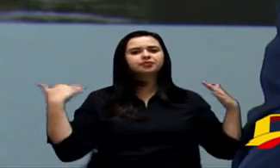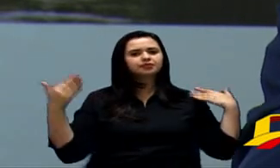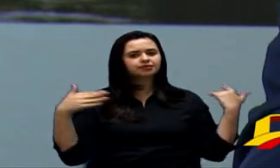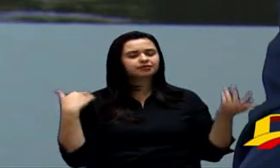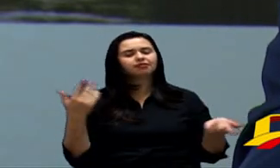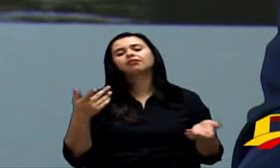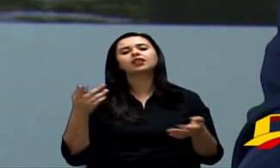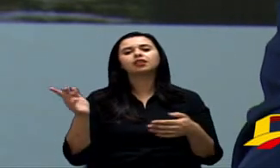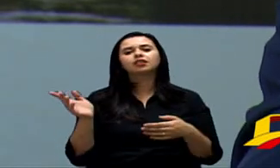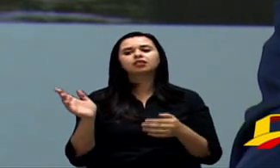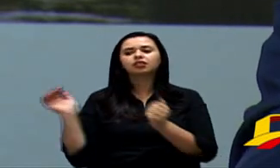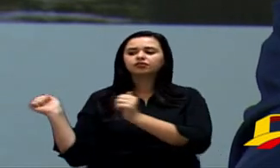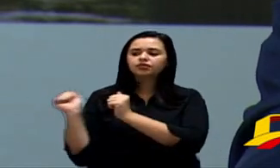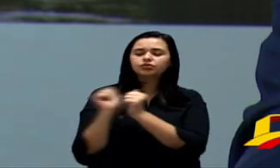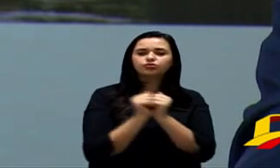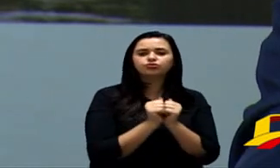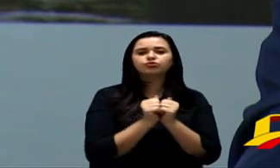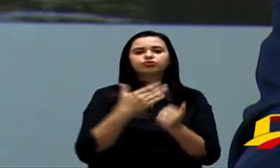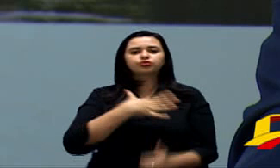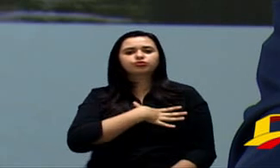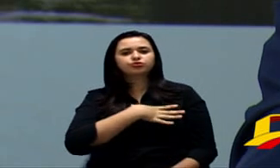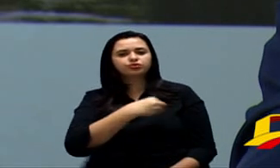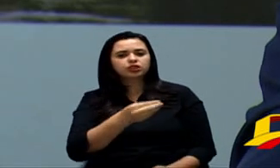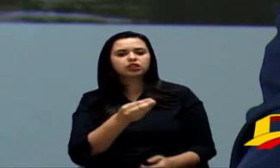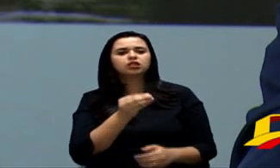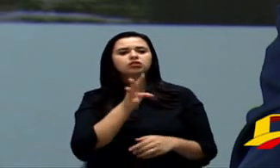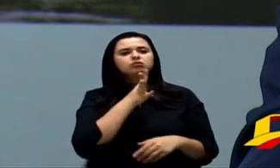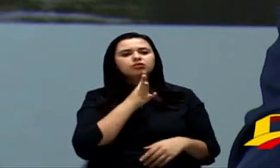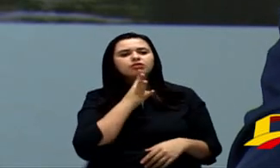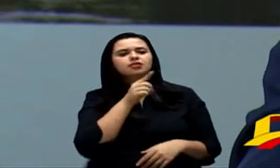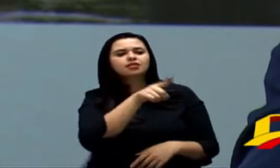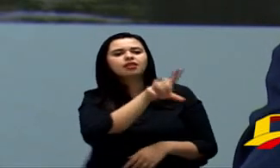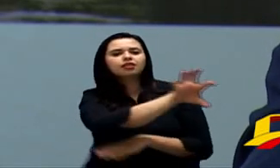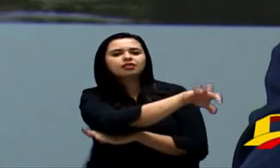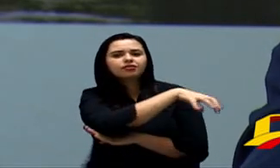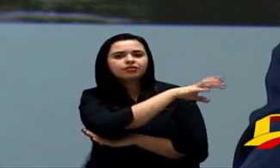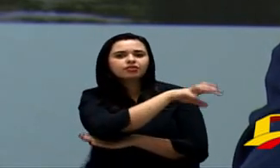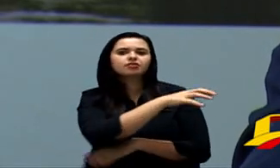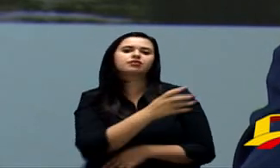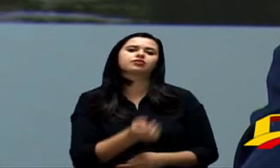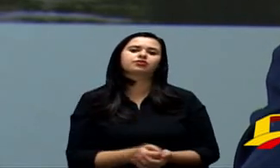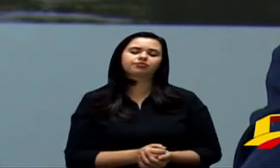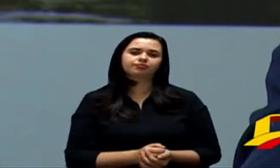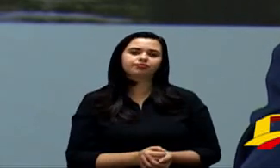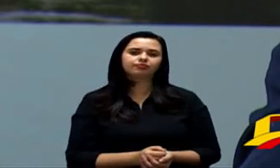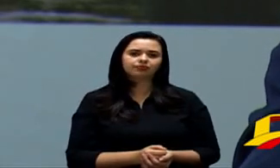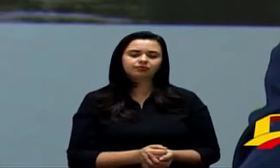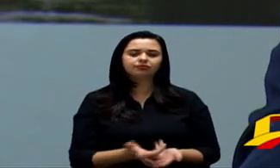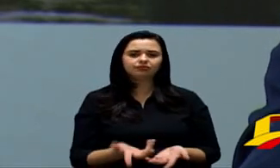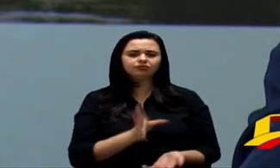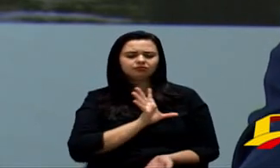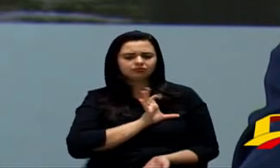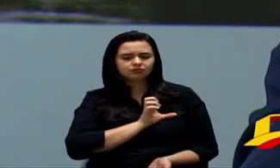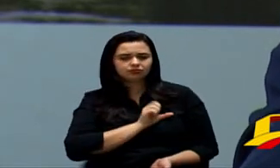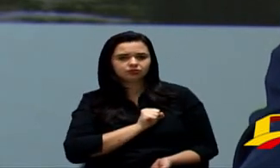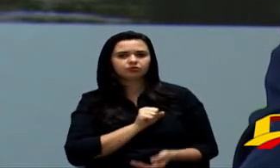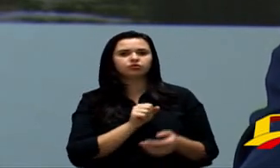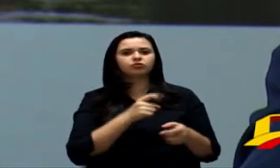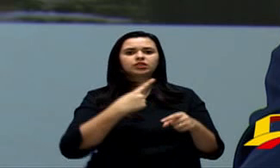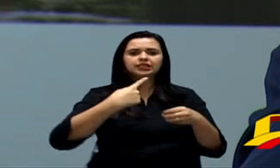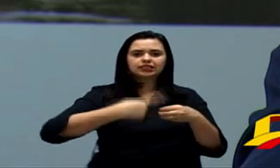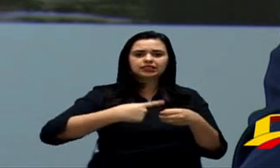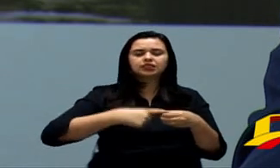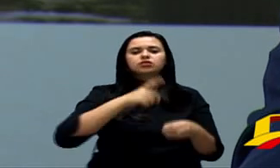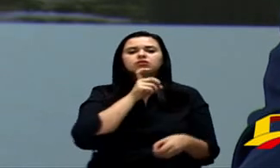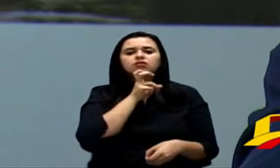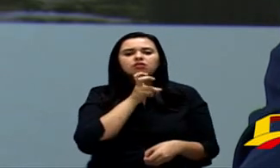Sandro, conhecer os outros animais do zoológico. Então é uma paixão assim de amor pela cidade, sabe? Amor e respeito pela cidade de